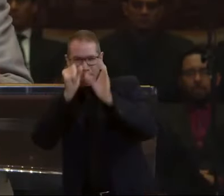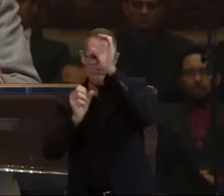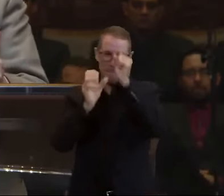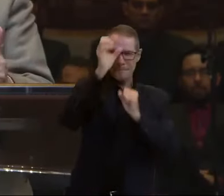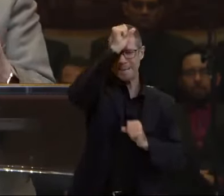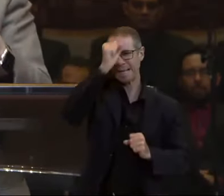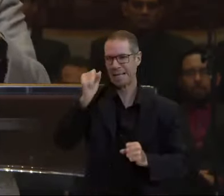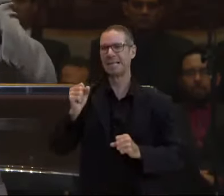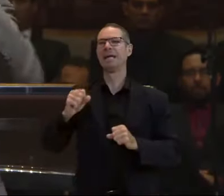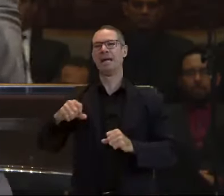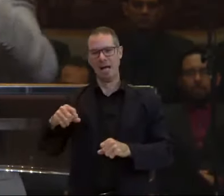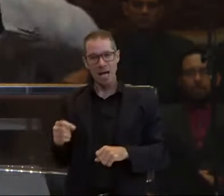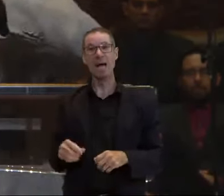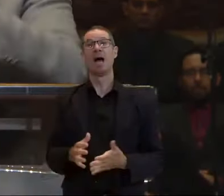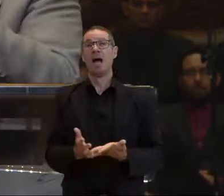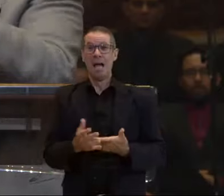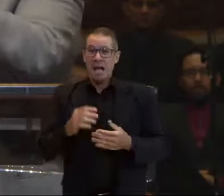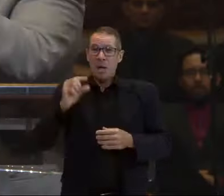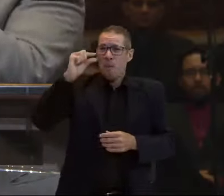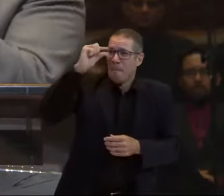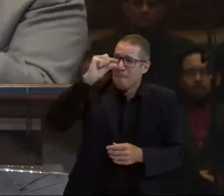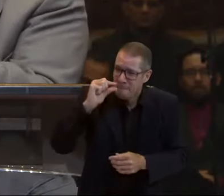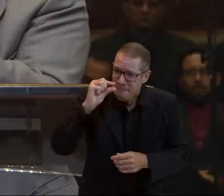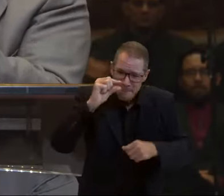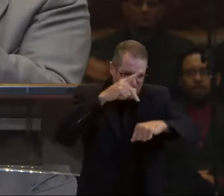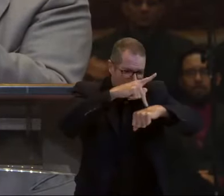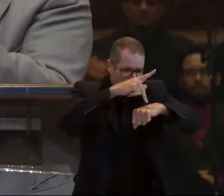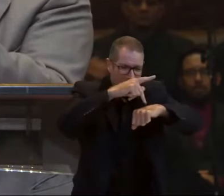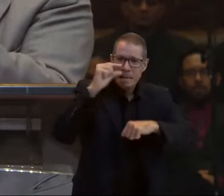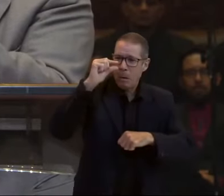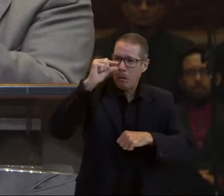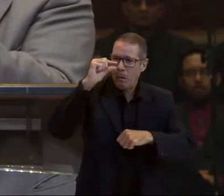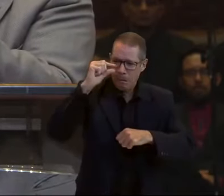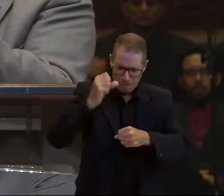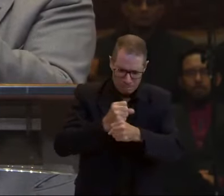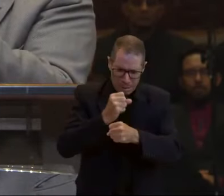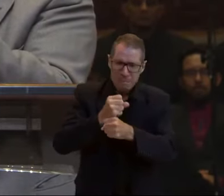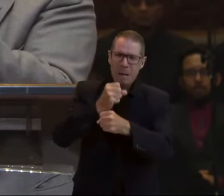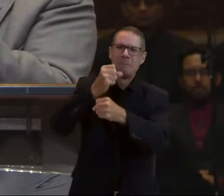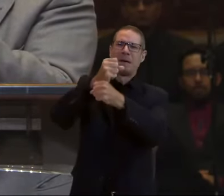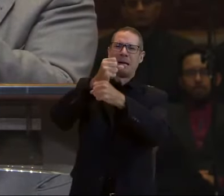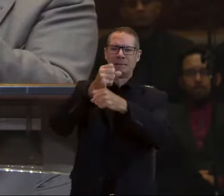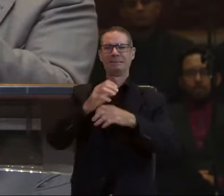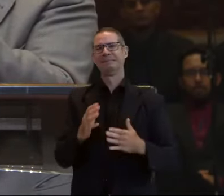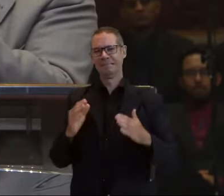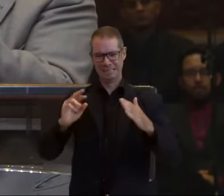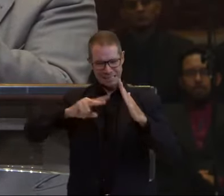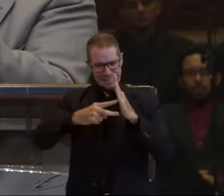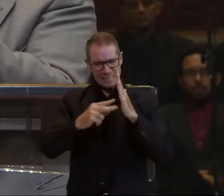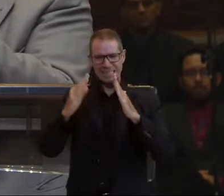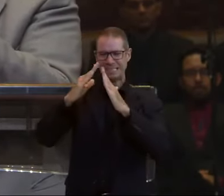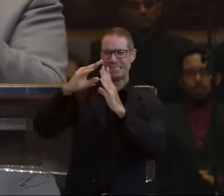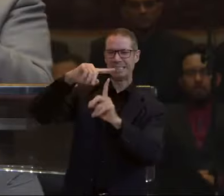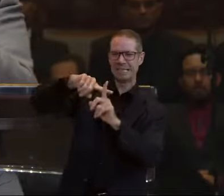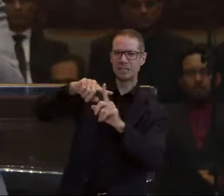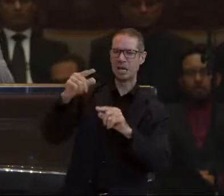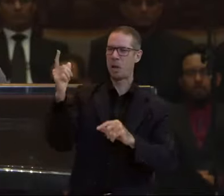com Ele, e eu sou só uma pedrinha nesse edifício, que é o Seu templo,